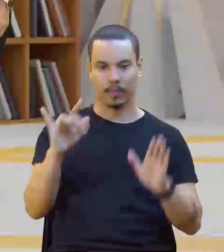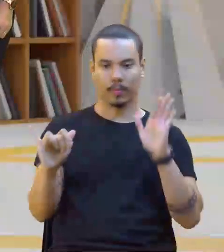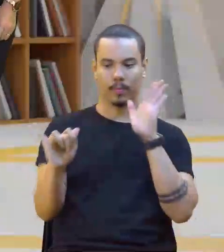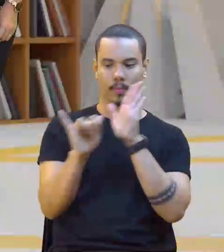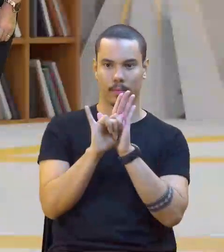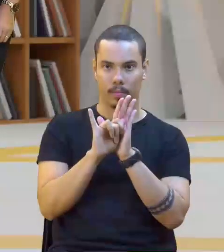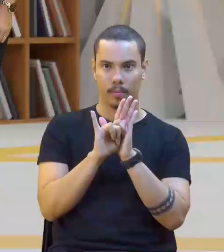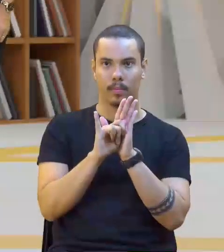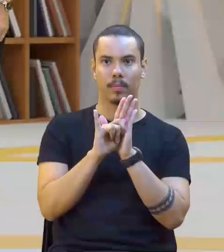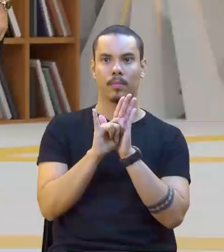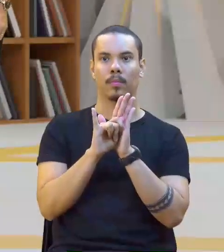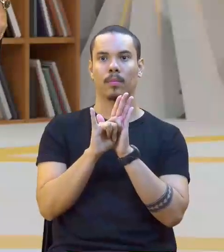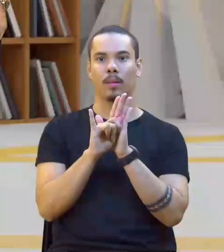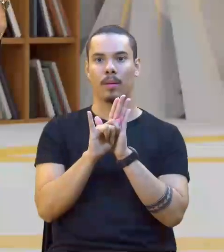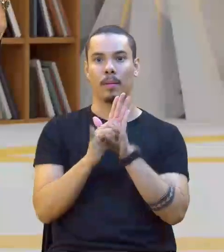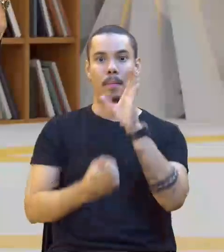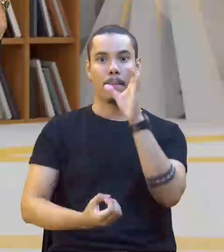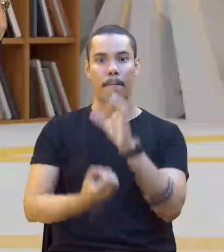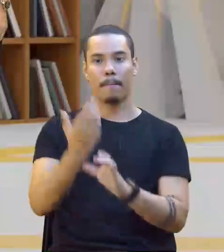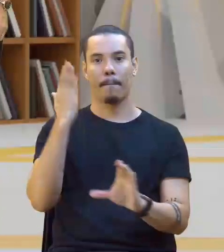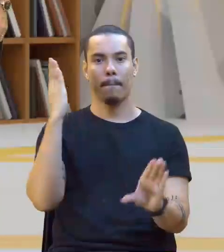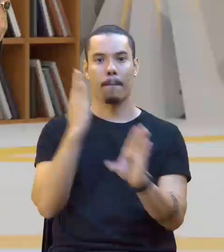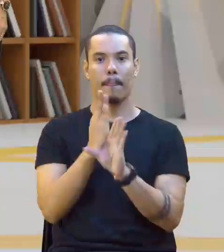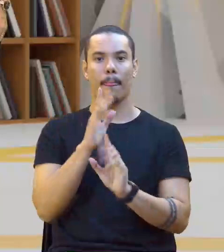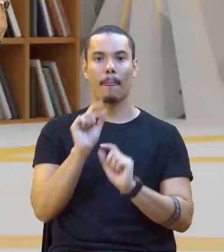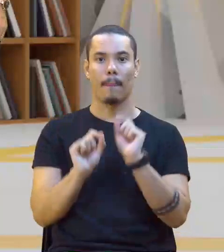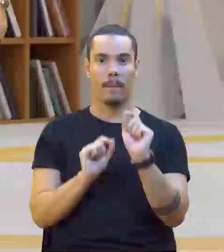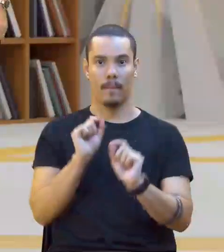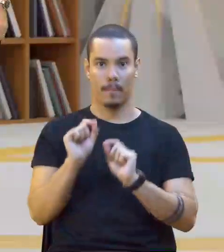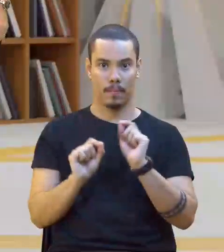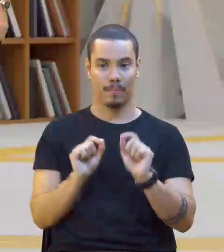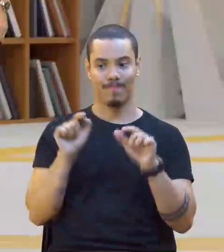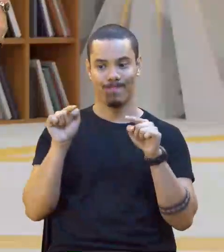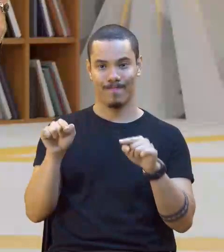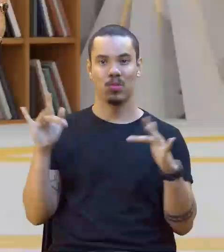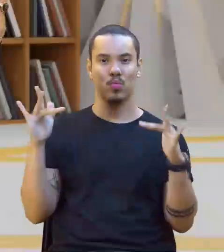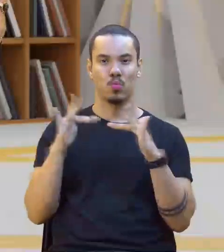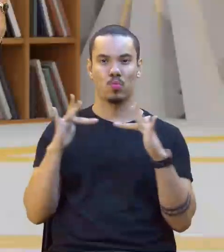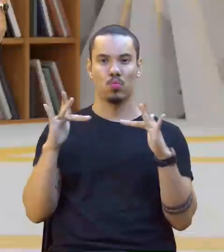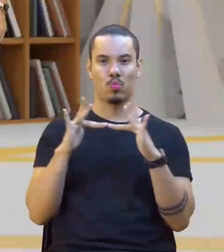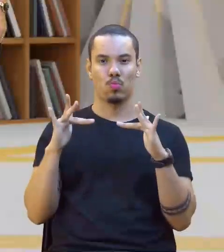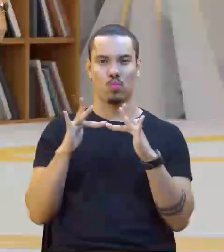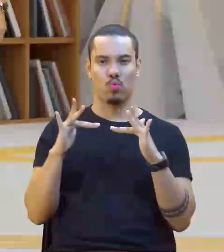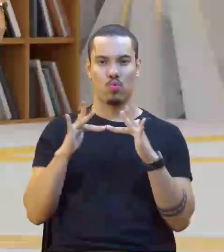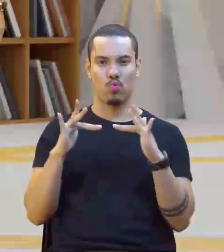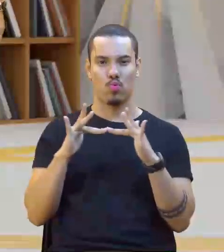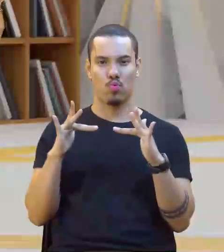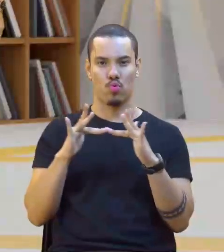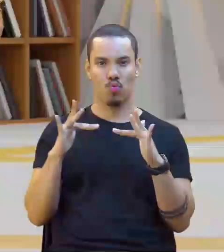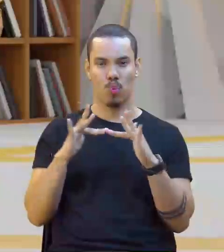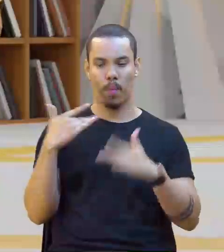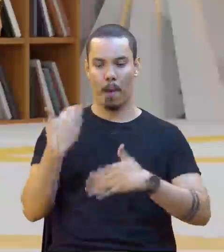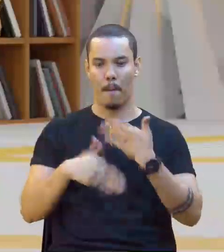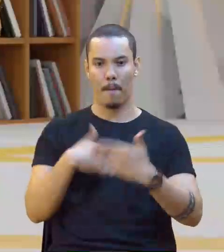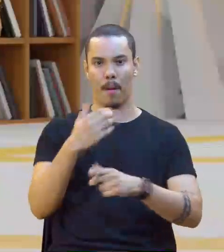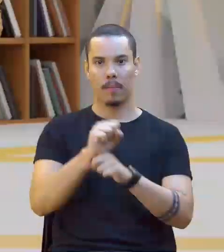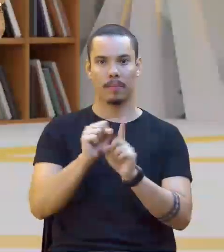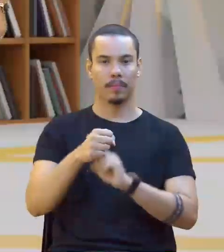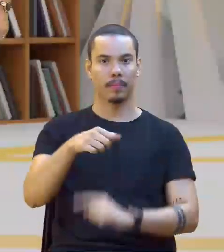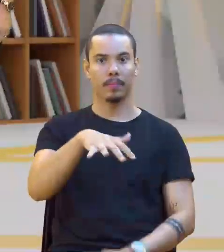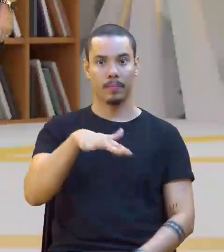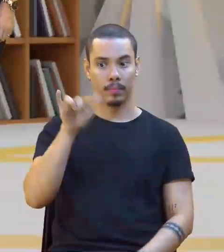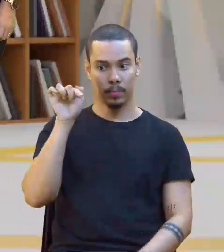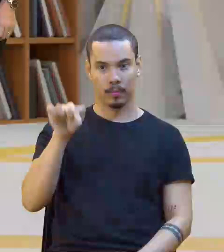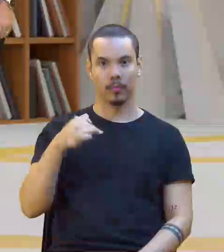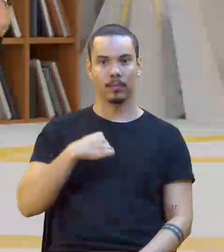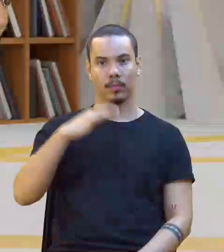identidade, ela é formada através desse contato, ele é construído socialmente, é aquilo que eu